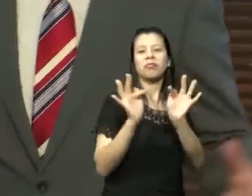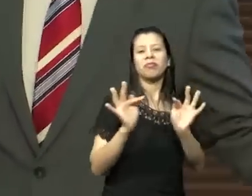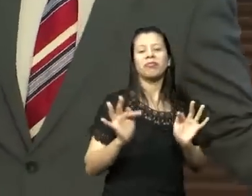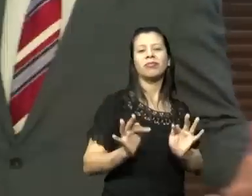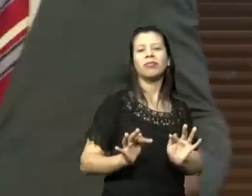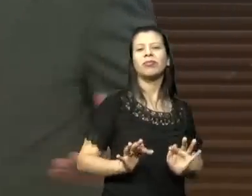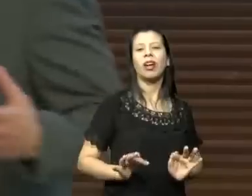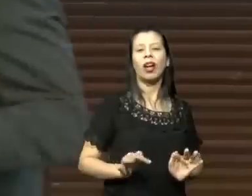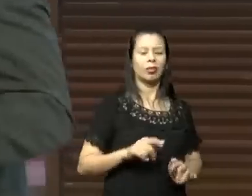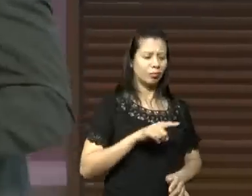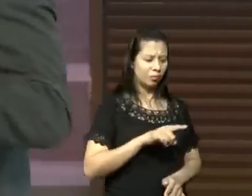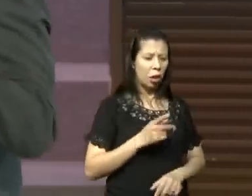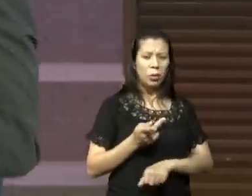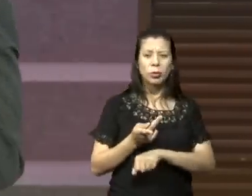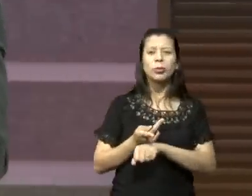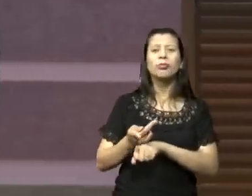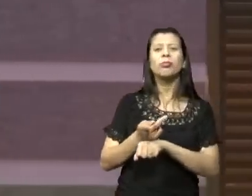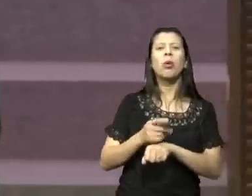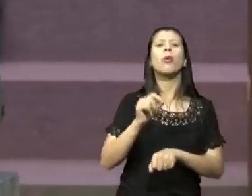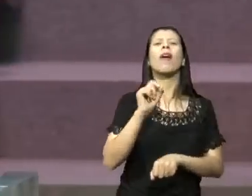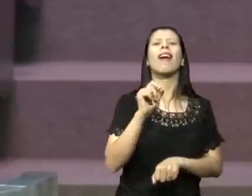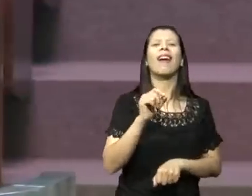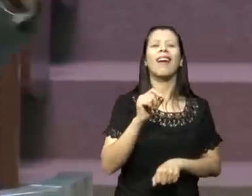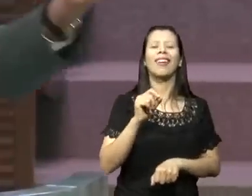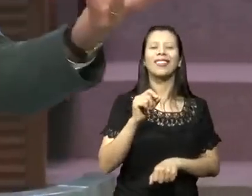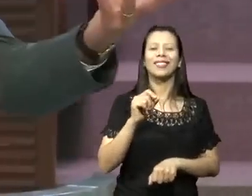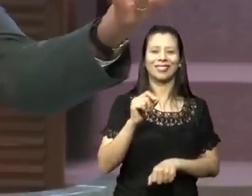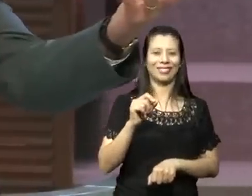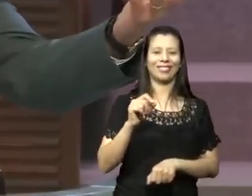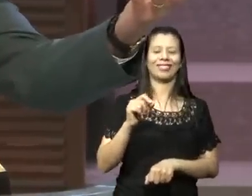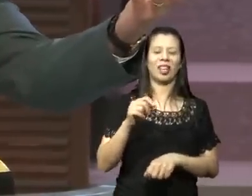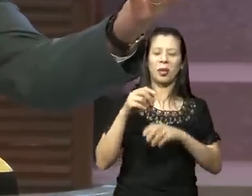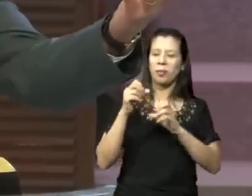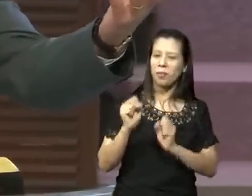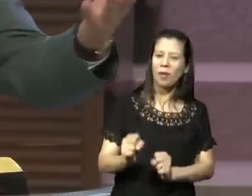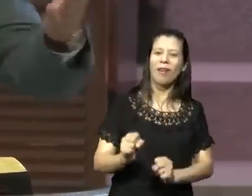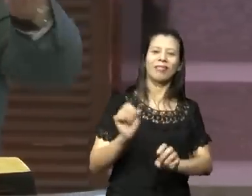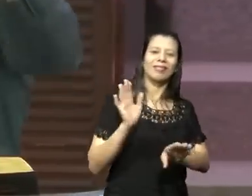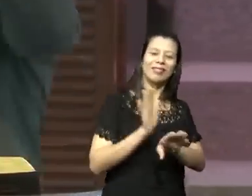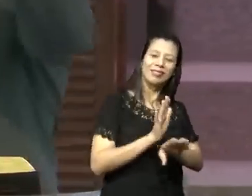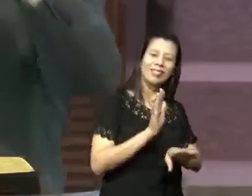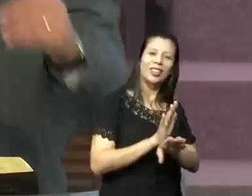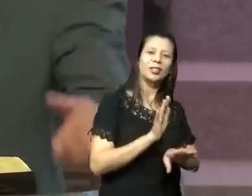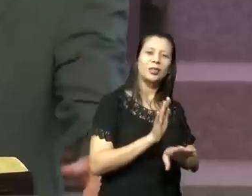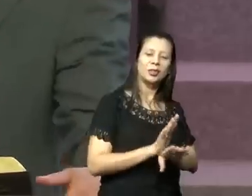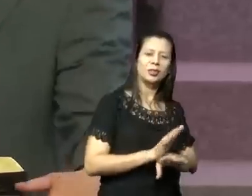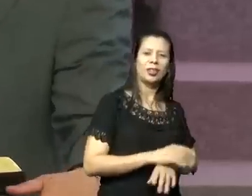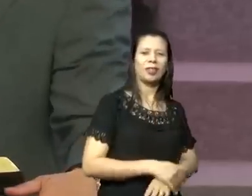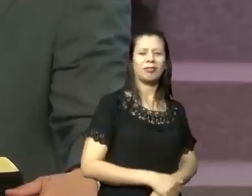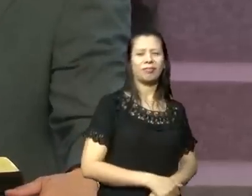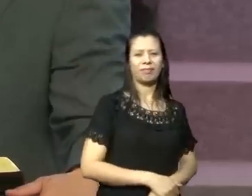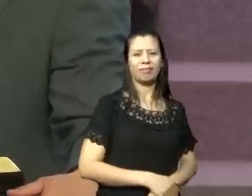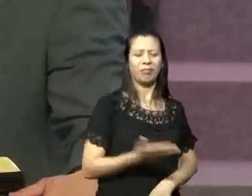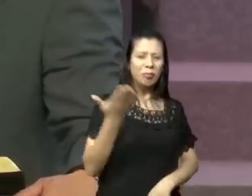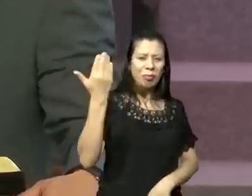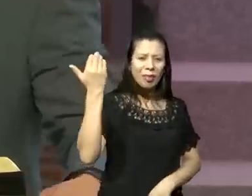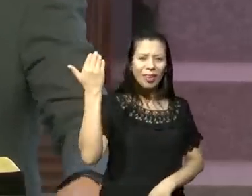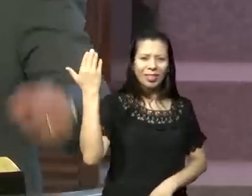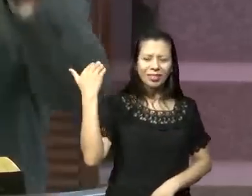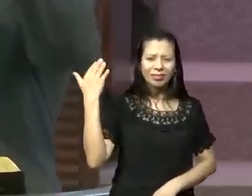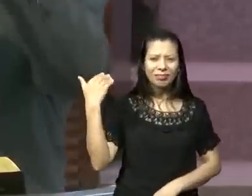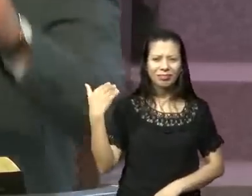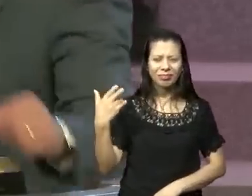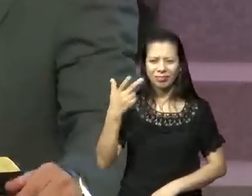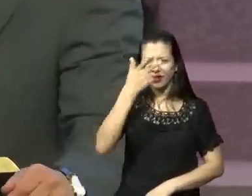nunca o caráter de Deus tinha sido tão revelado e eles disseram você é um bastardo e tem demônios e Jesus